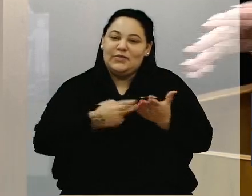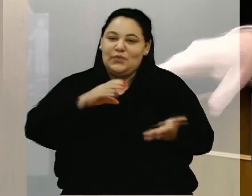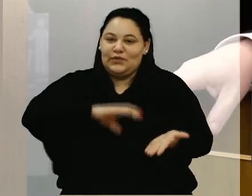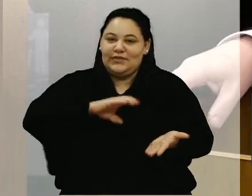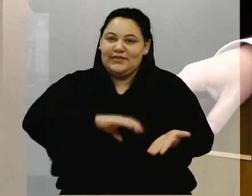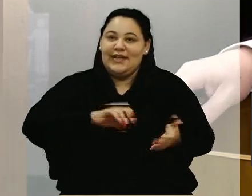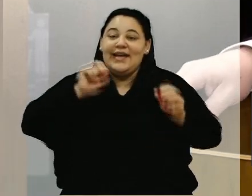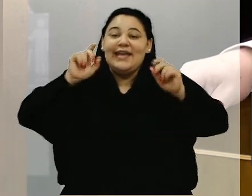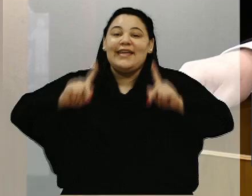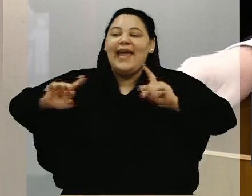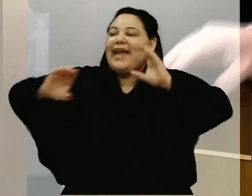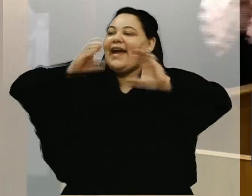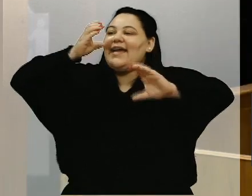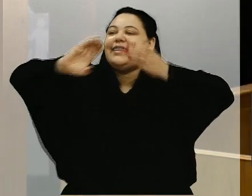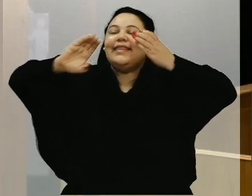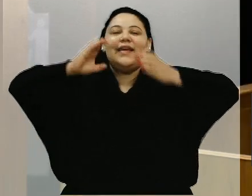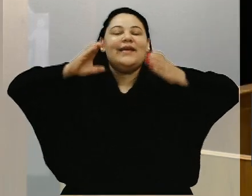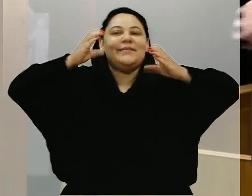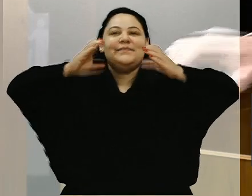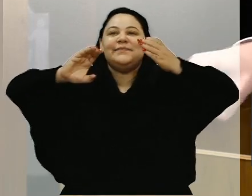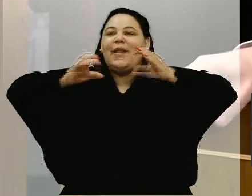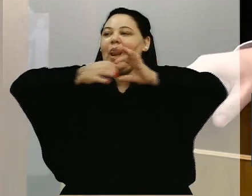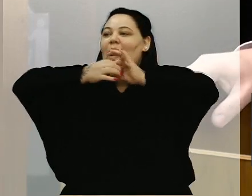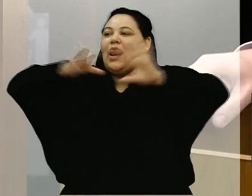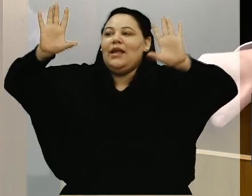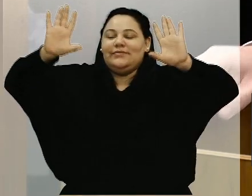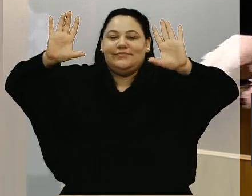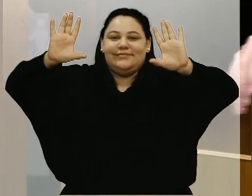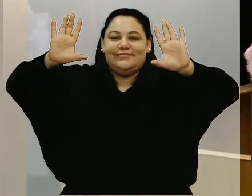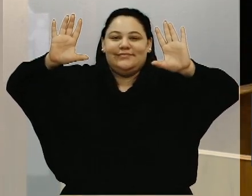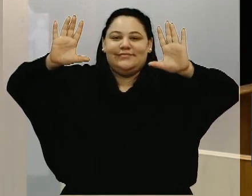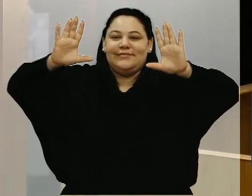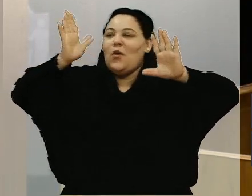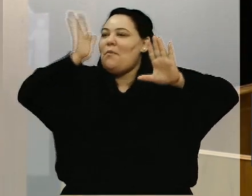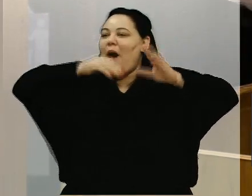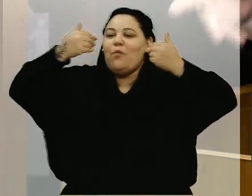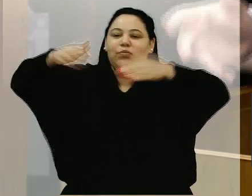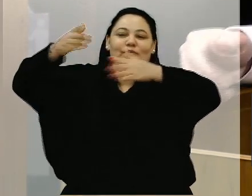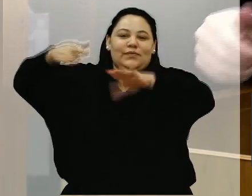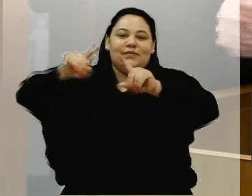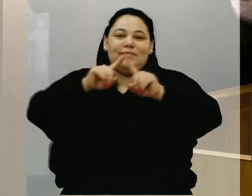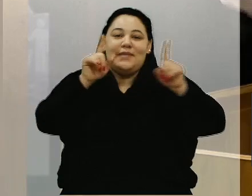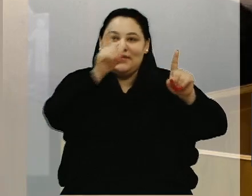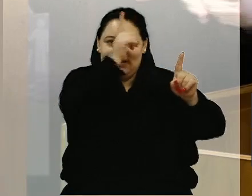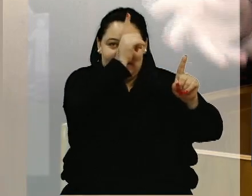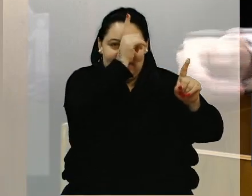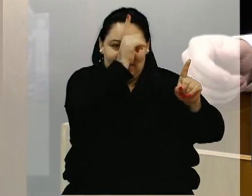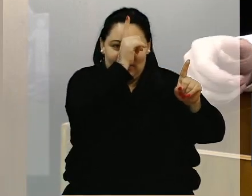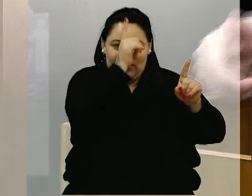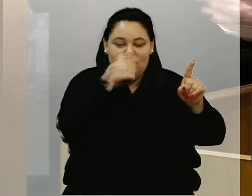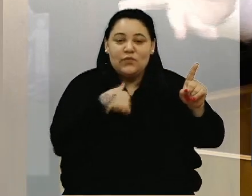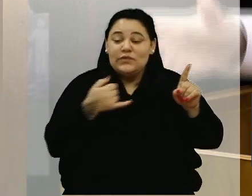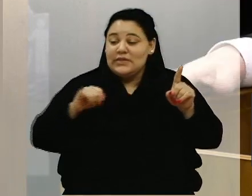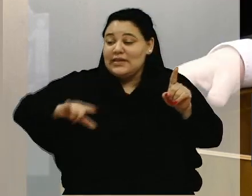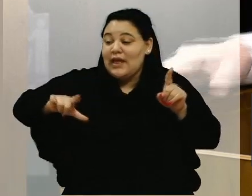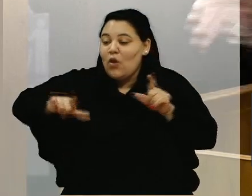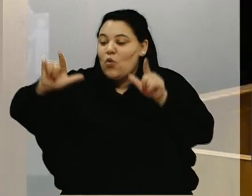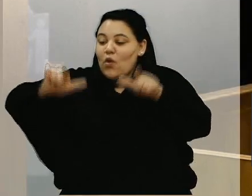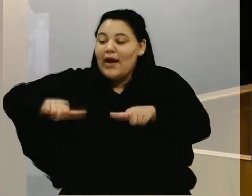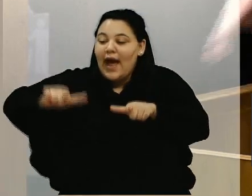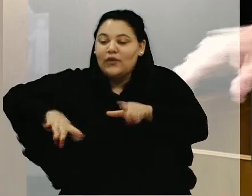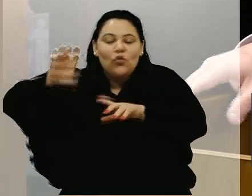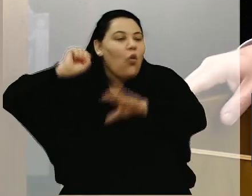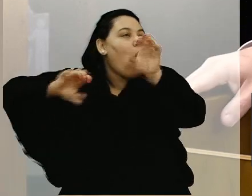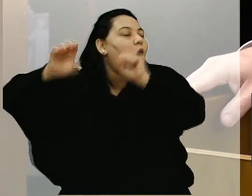seus males espanta, mas em alemão quer dizer assim, né? Aonde se canta, onde tu ouve o canto, onde tem música,